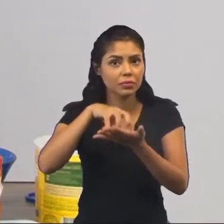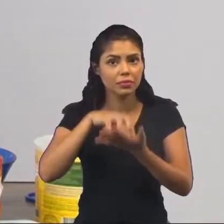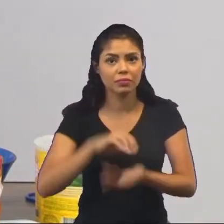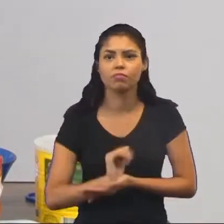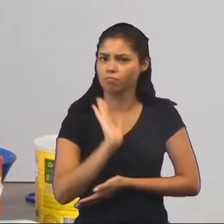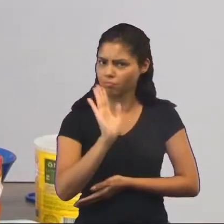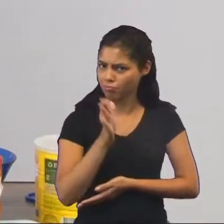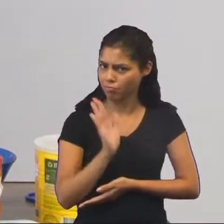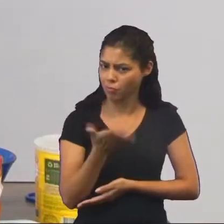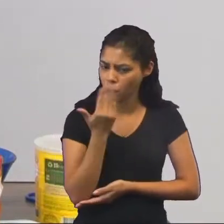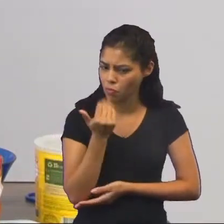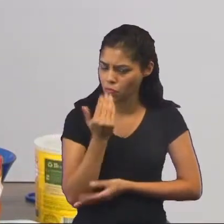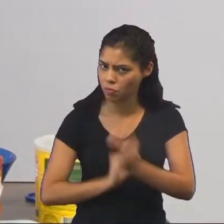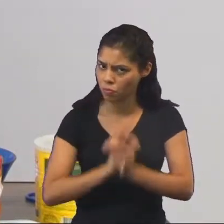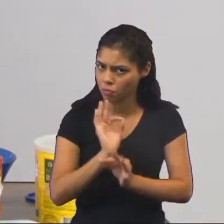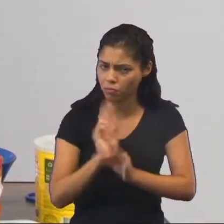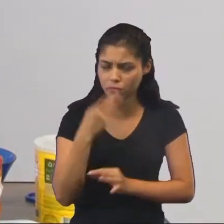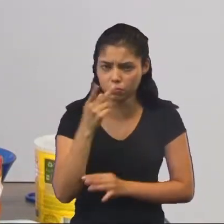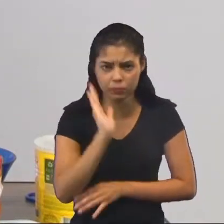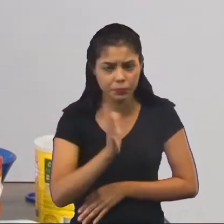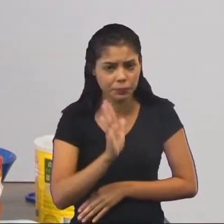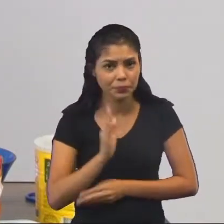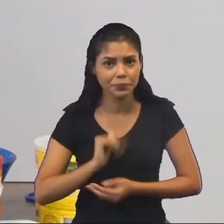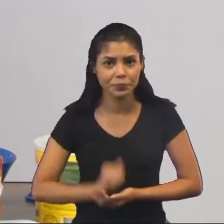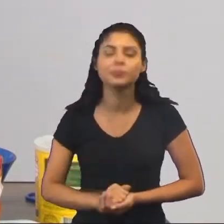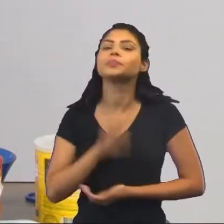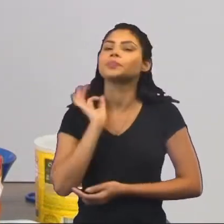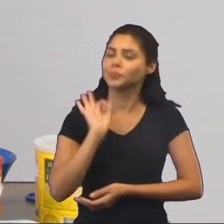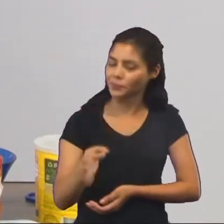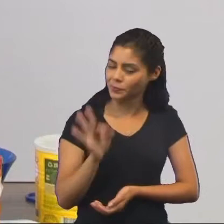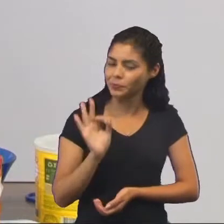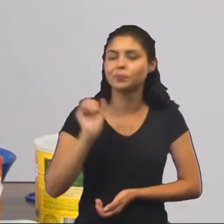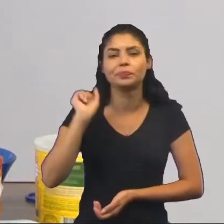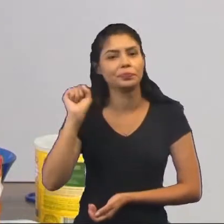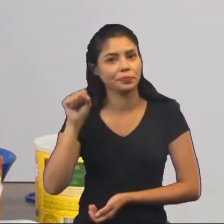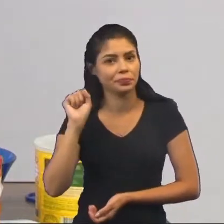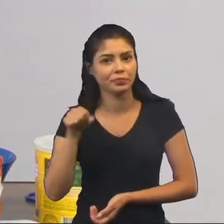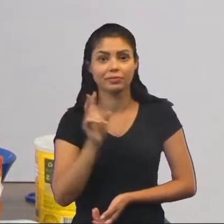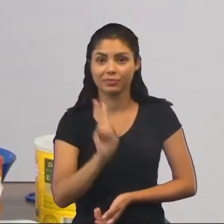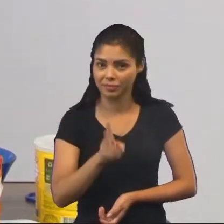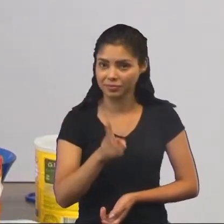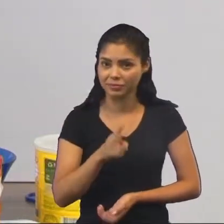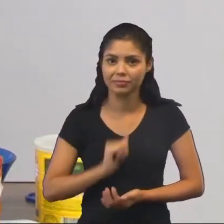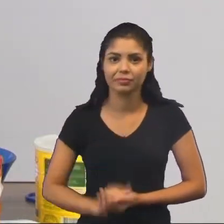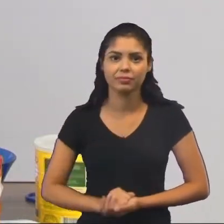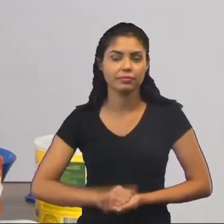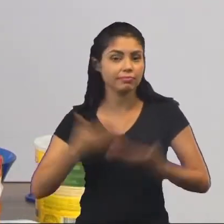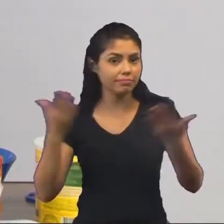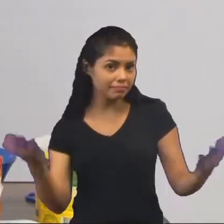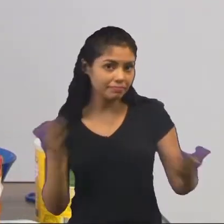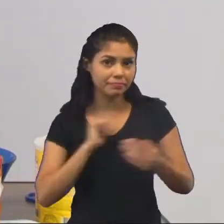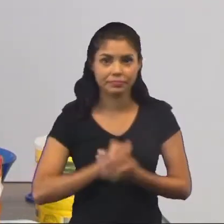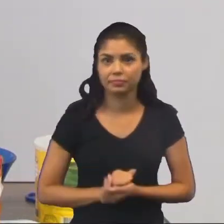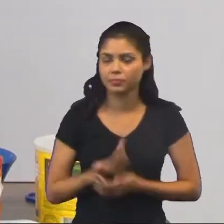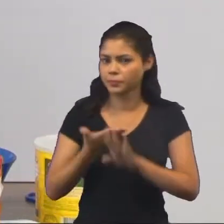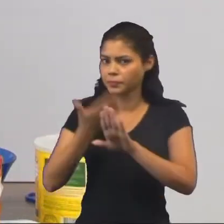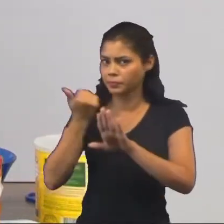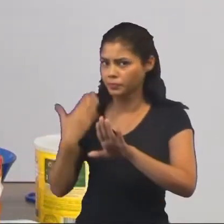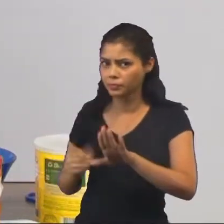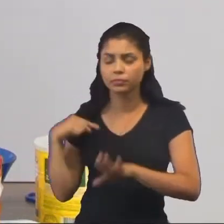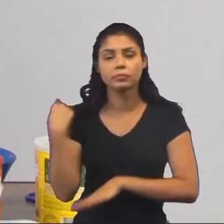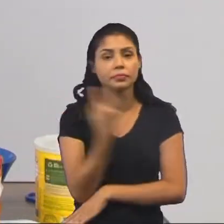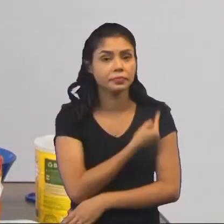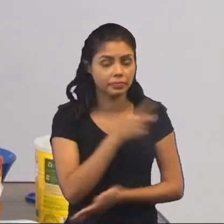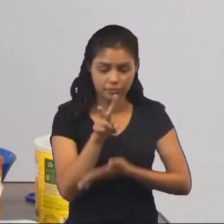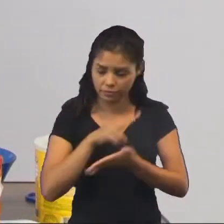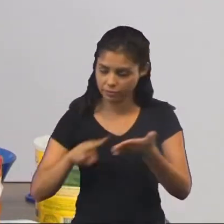já comeram algum alimento deste que eu falei? Com certeza sim, não é mesmo? Então, antes de